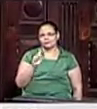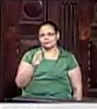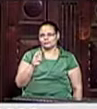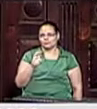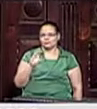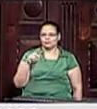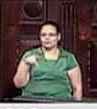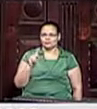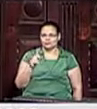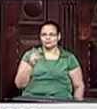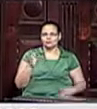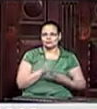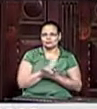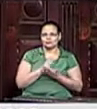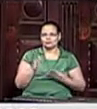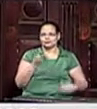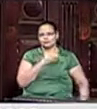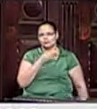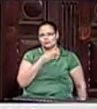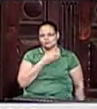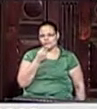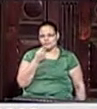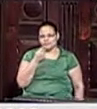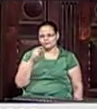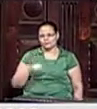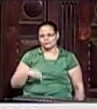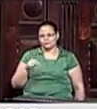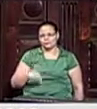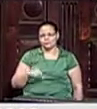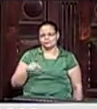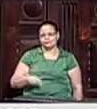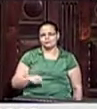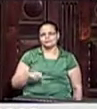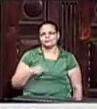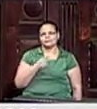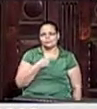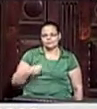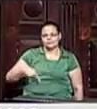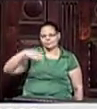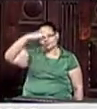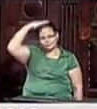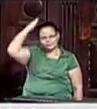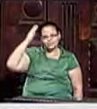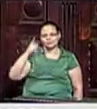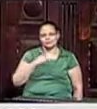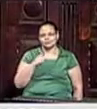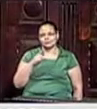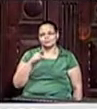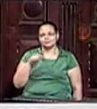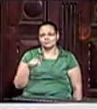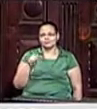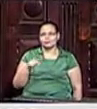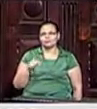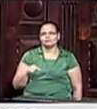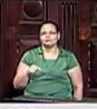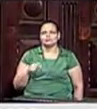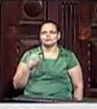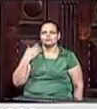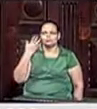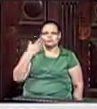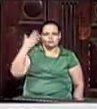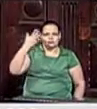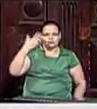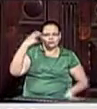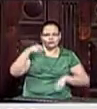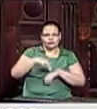alguns colegas falam aqui que o Temer, se tivesse grandeza, no pronunciamento que